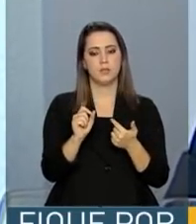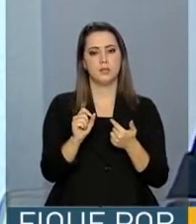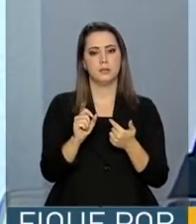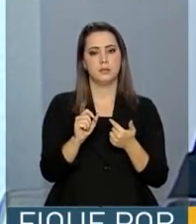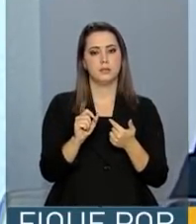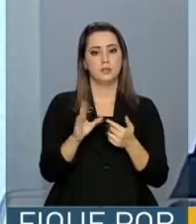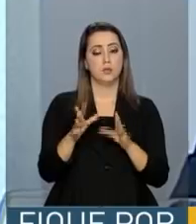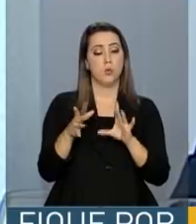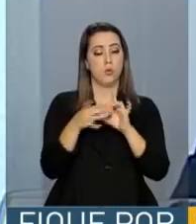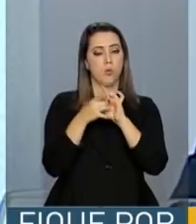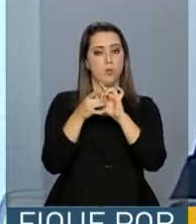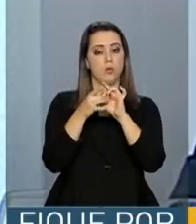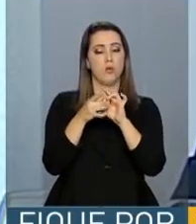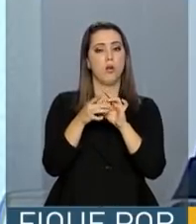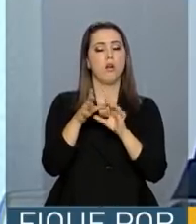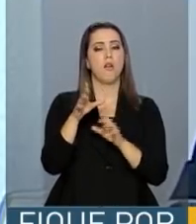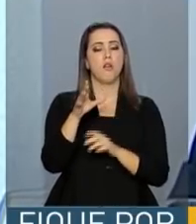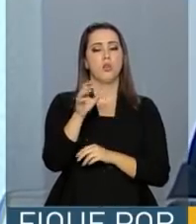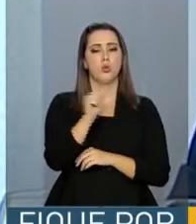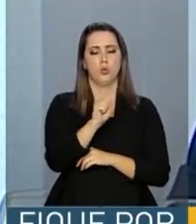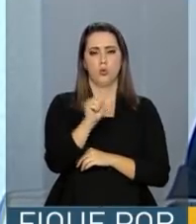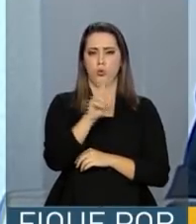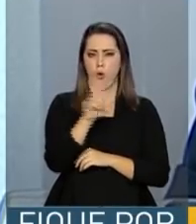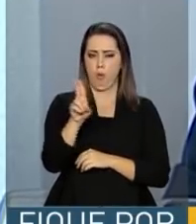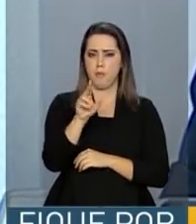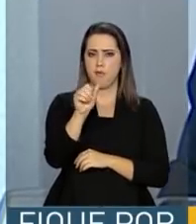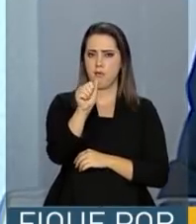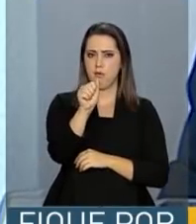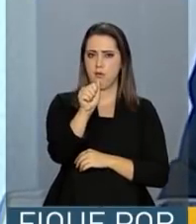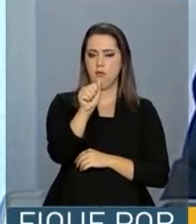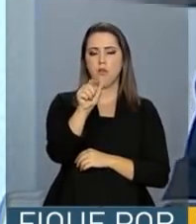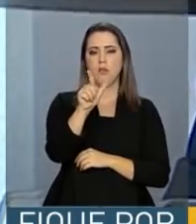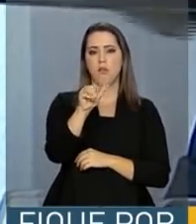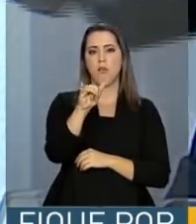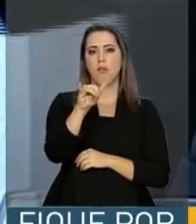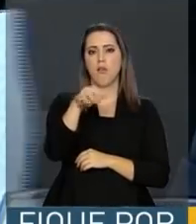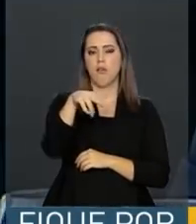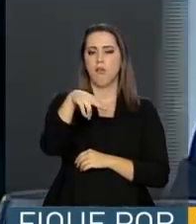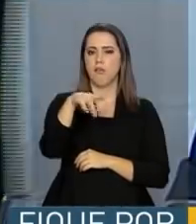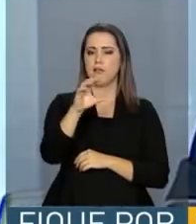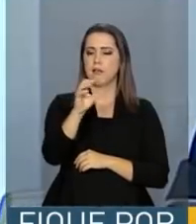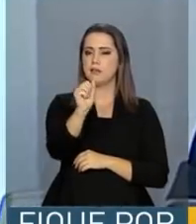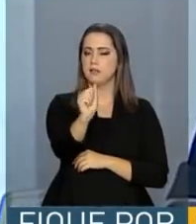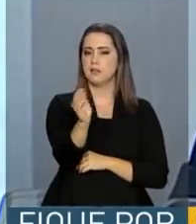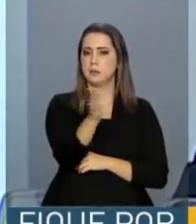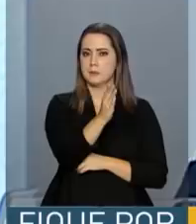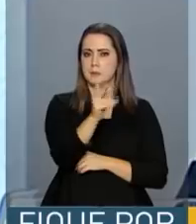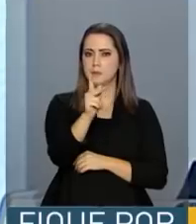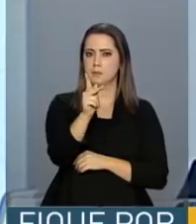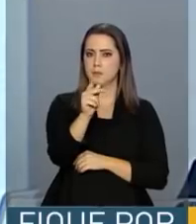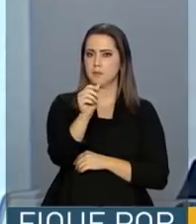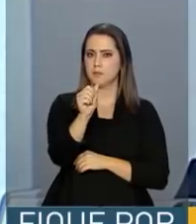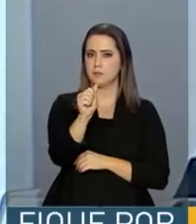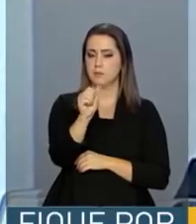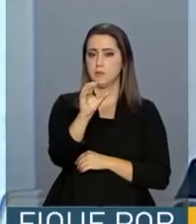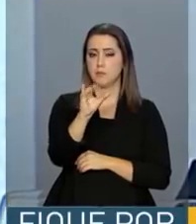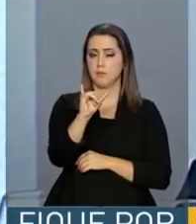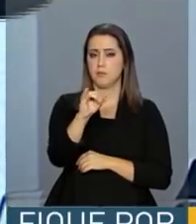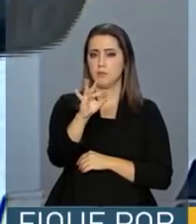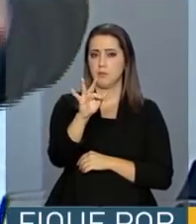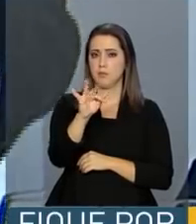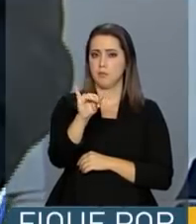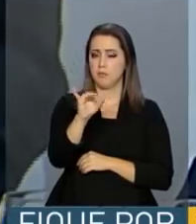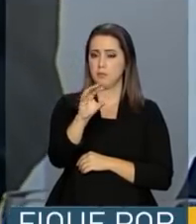a aliança para o pacífico já estamos formalizando essa aliança para o passe a a conexão com a aliança para o